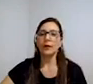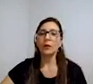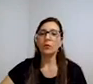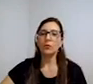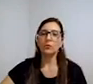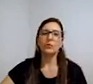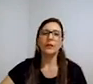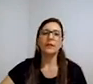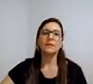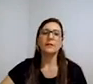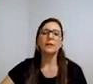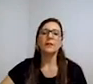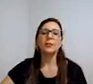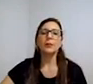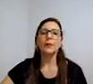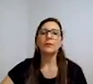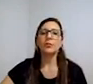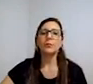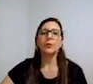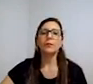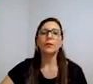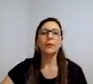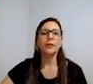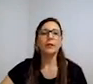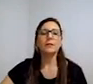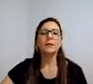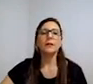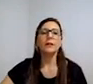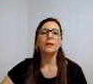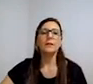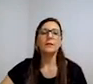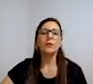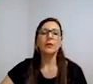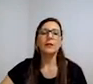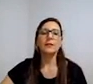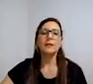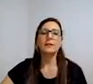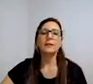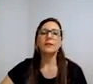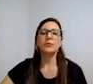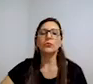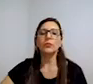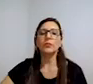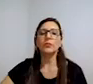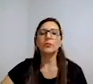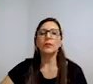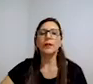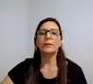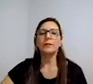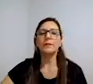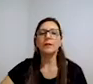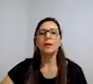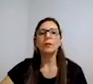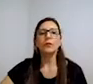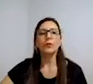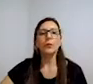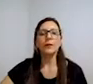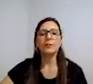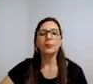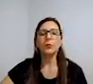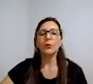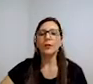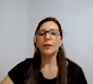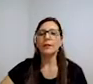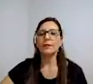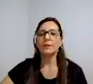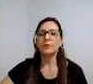isto é, ao longo delas, chamadas de miofibrilas, que estão organizadas em estruturas contráteis formadas